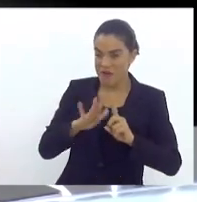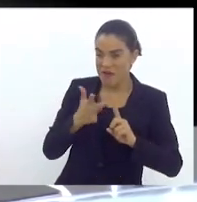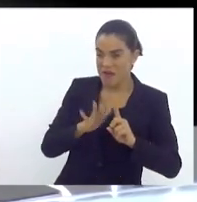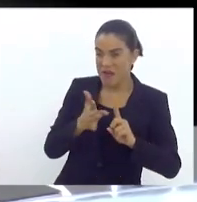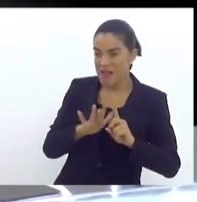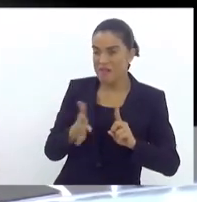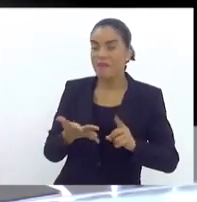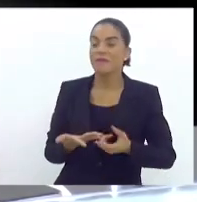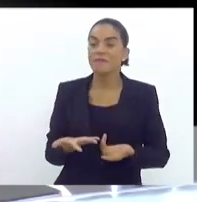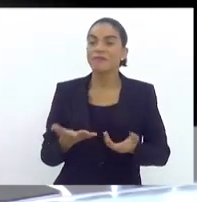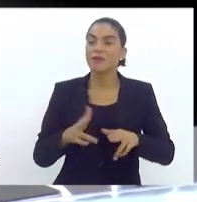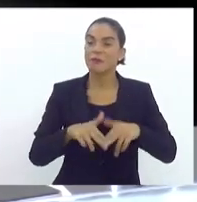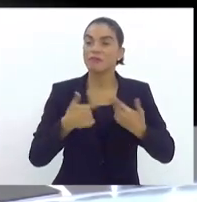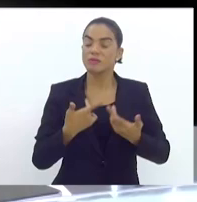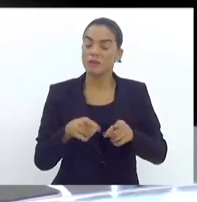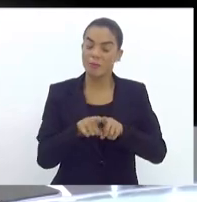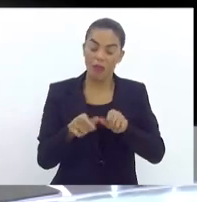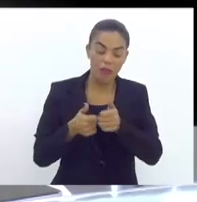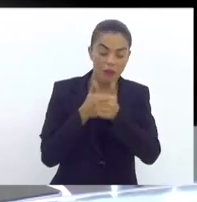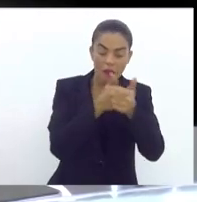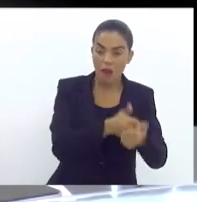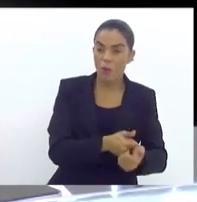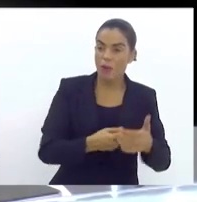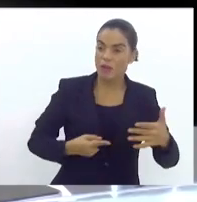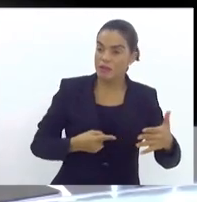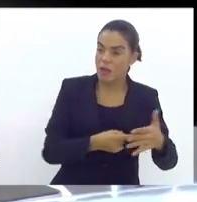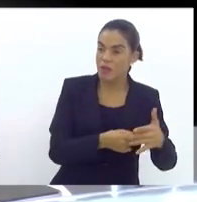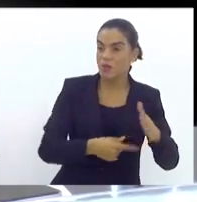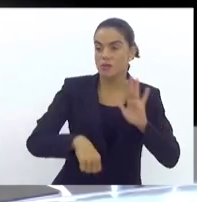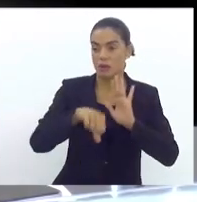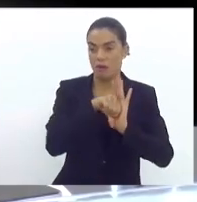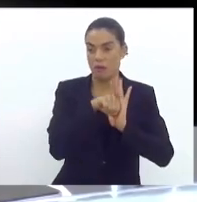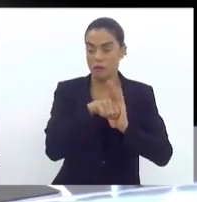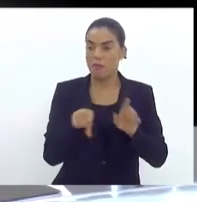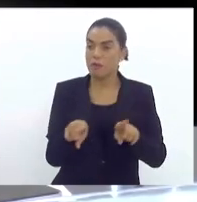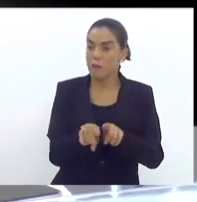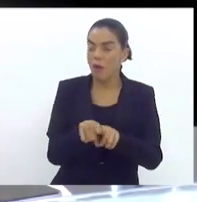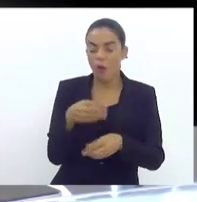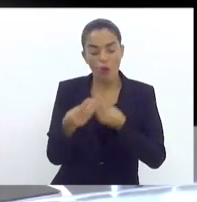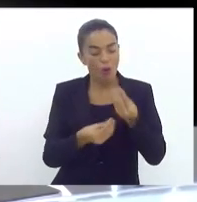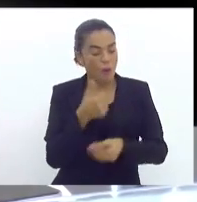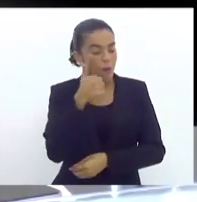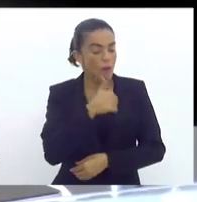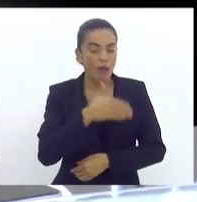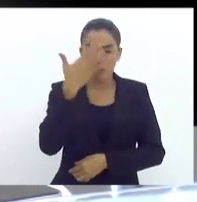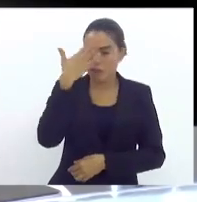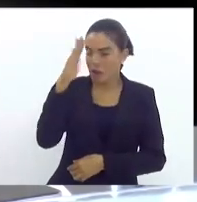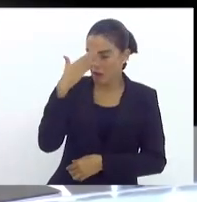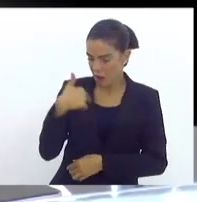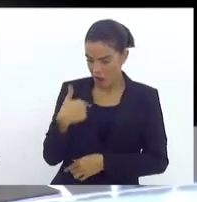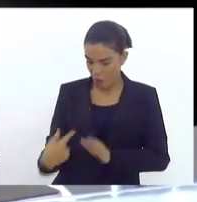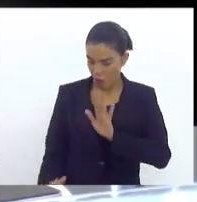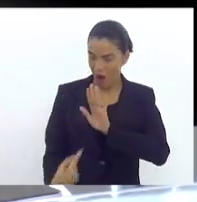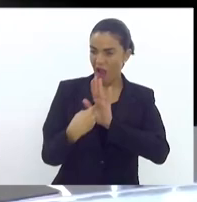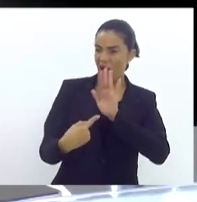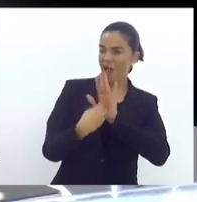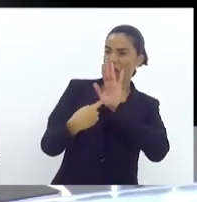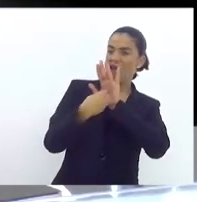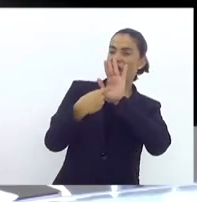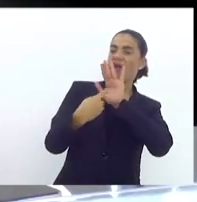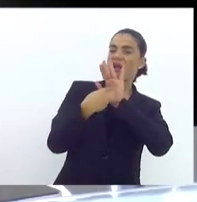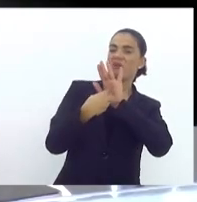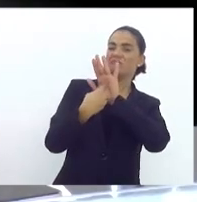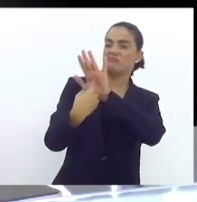de acompanhamento e de denúncia desses crimes como que a mulher entende que não ela não pode ser ofendida ela não